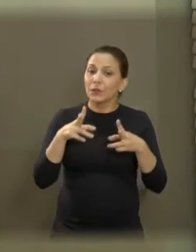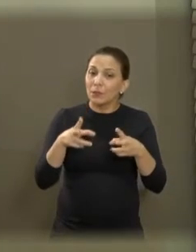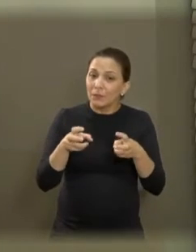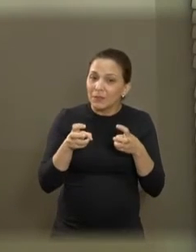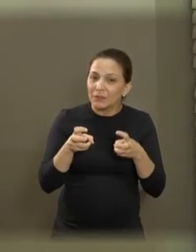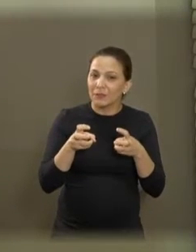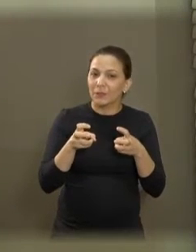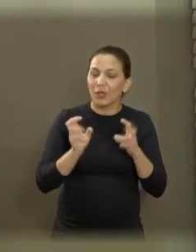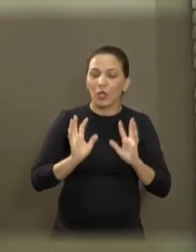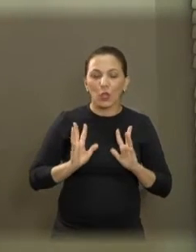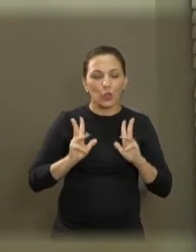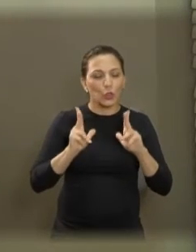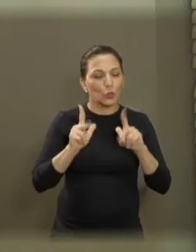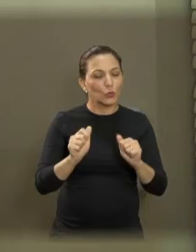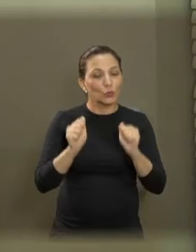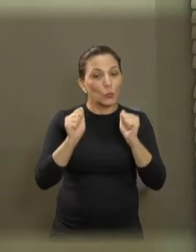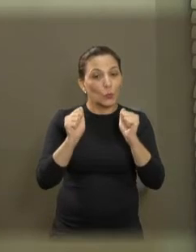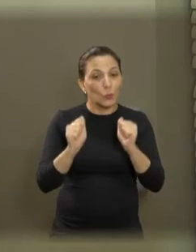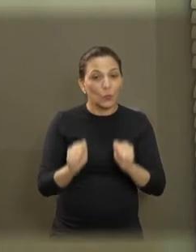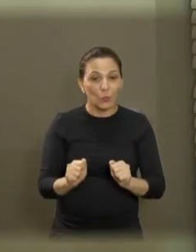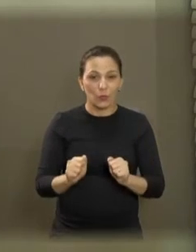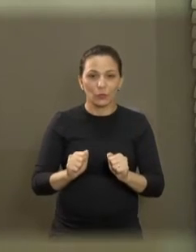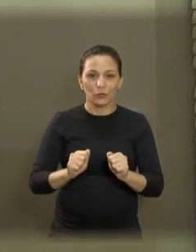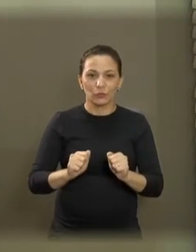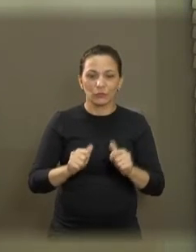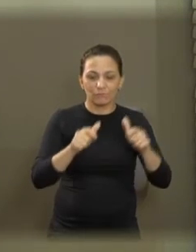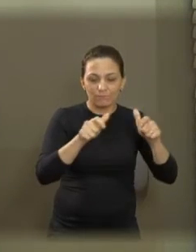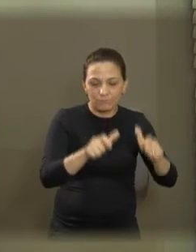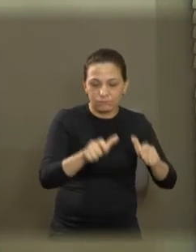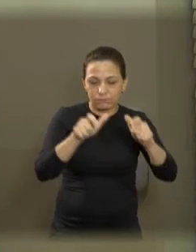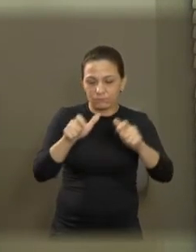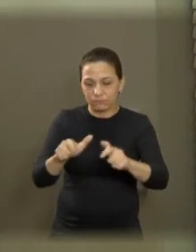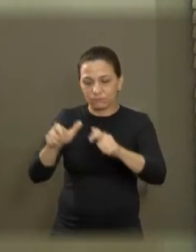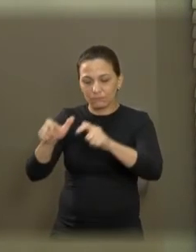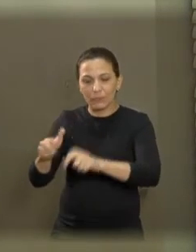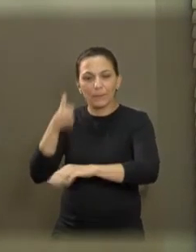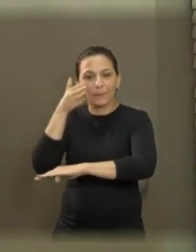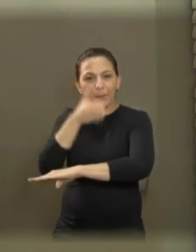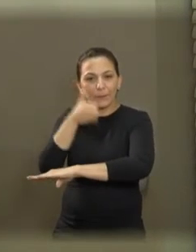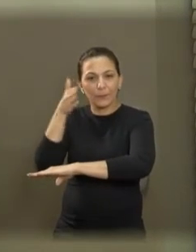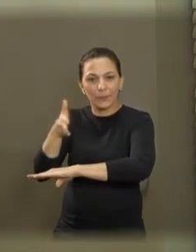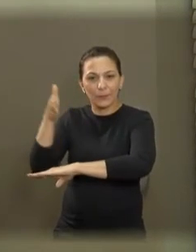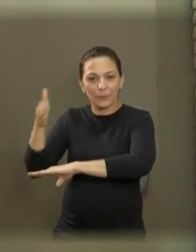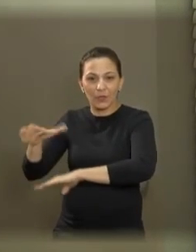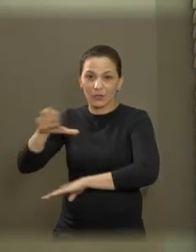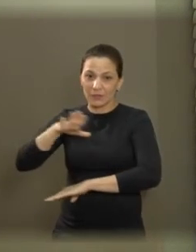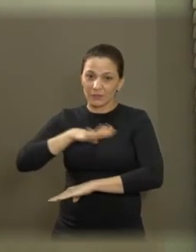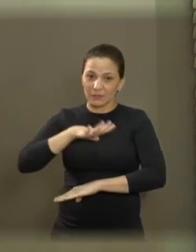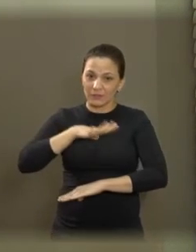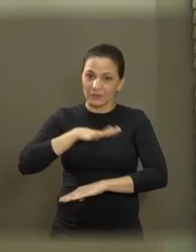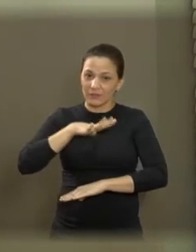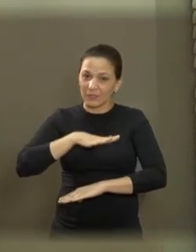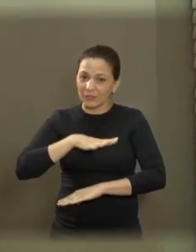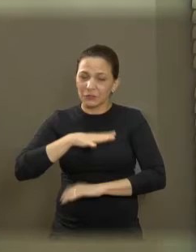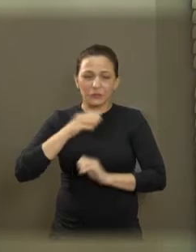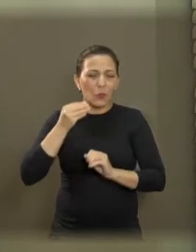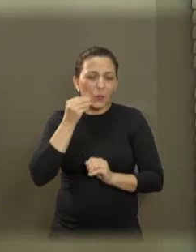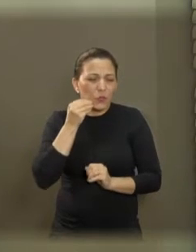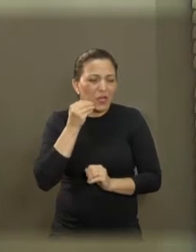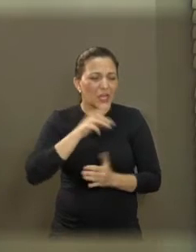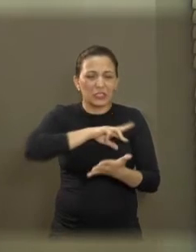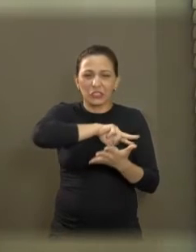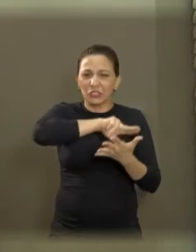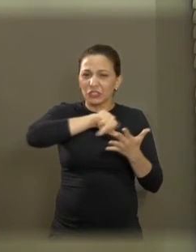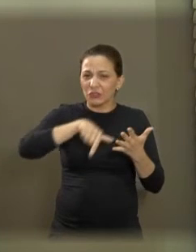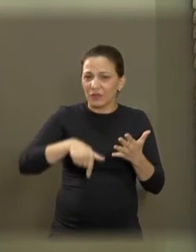a possibilidade de estar em inúmeros locais, em inúmeras cidades, infinitas possibilidades de